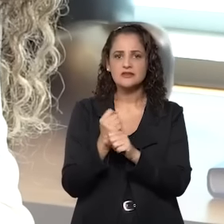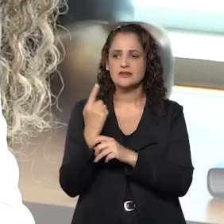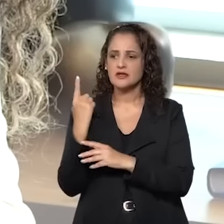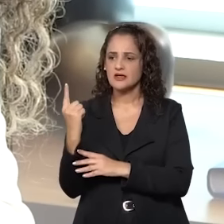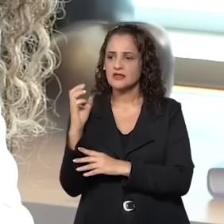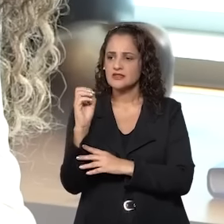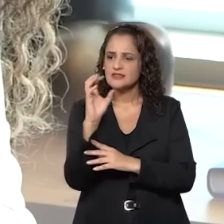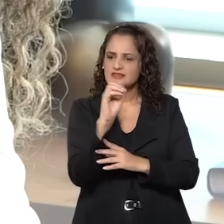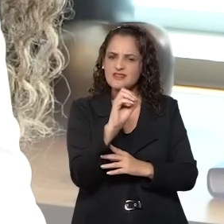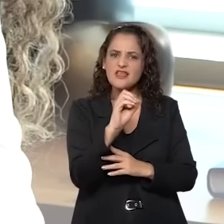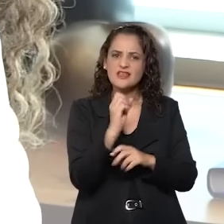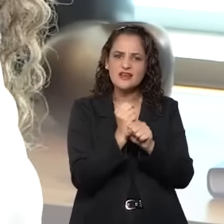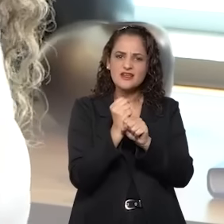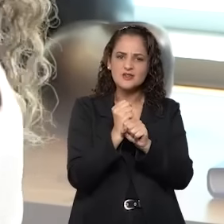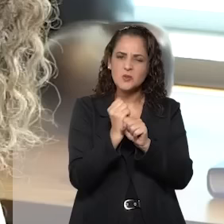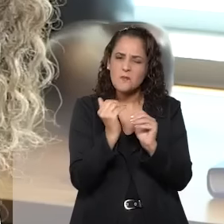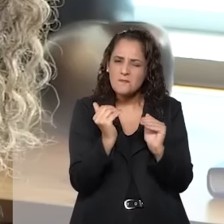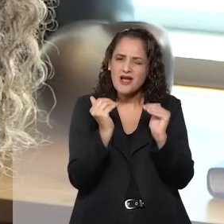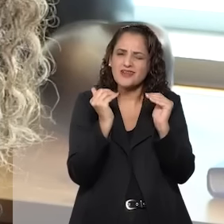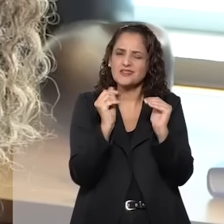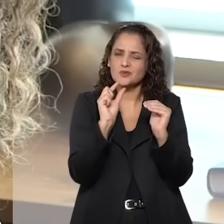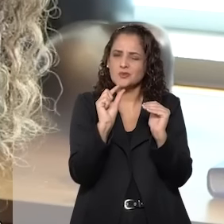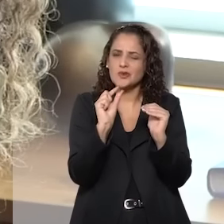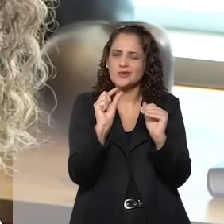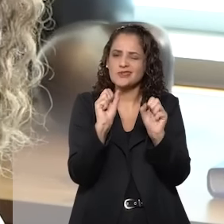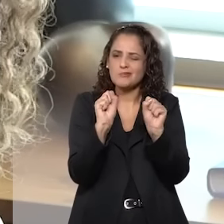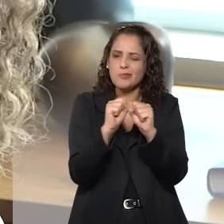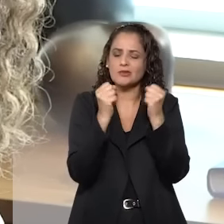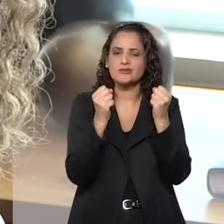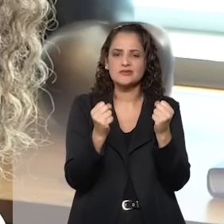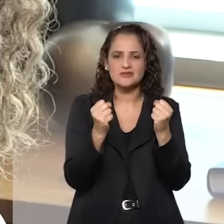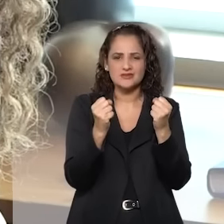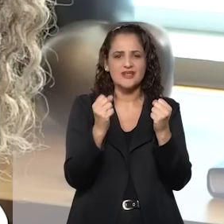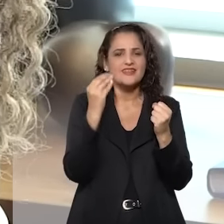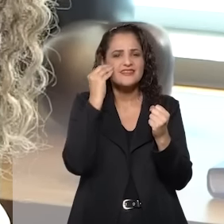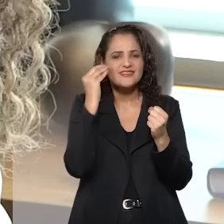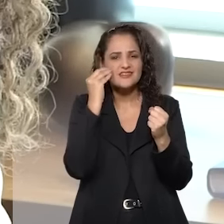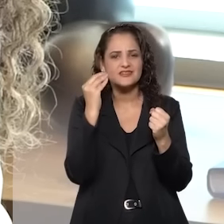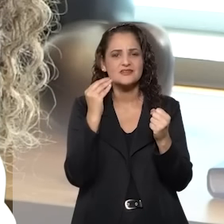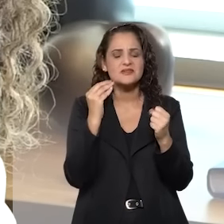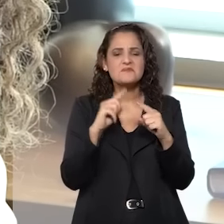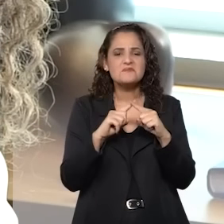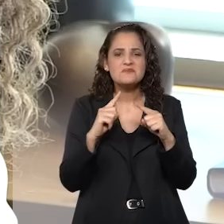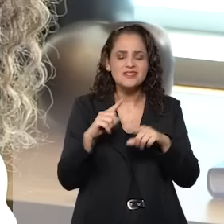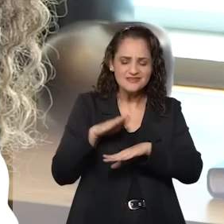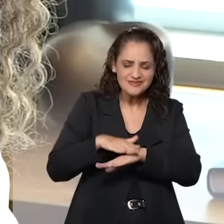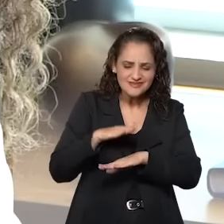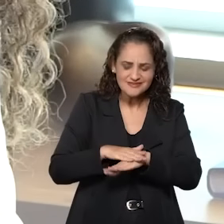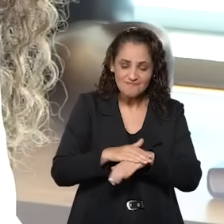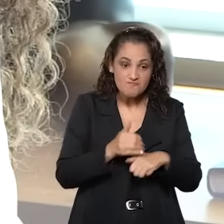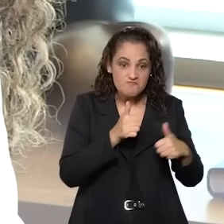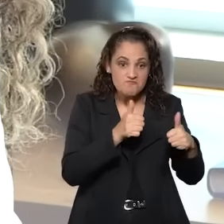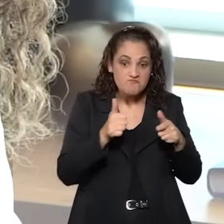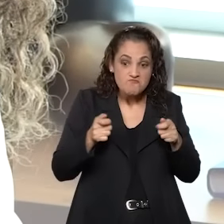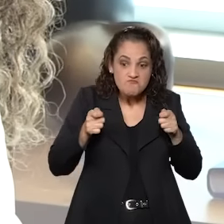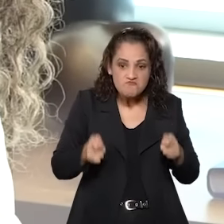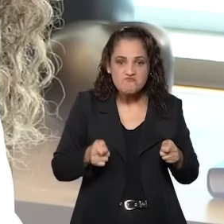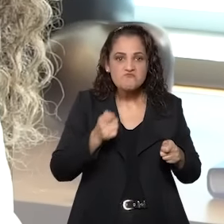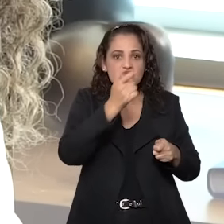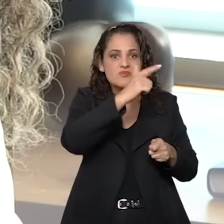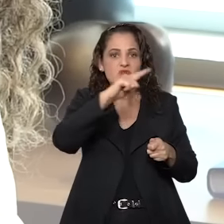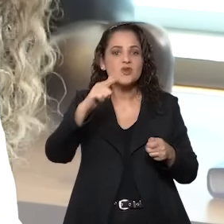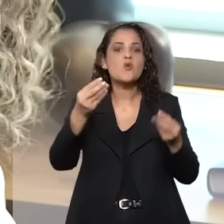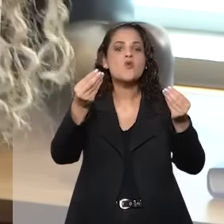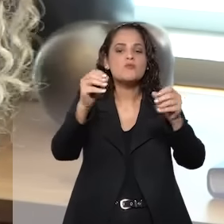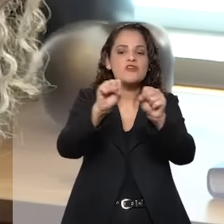desconstruir essa teoria da hierarquia de raças eh sem ações efetivas para esta